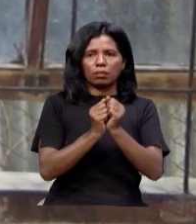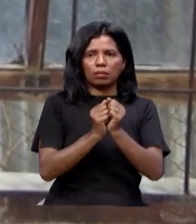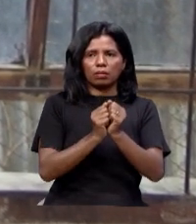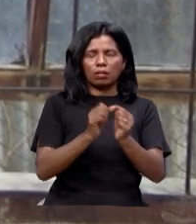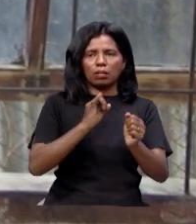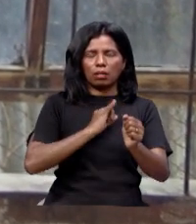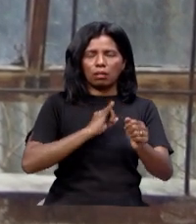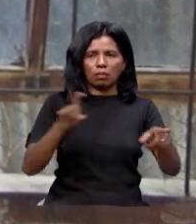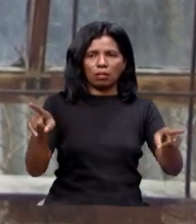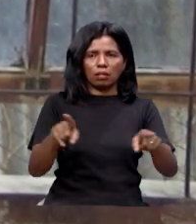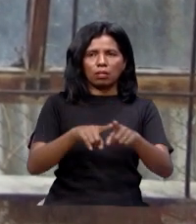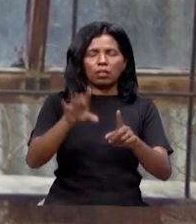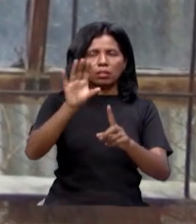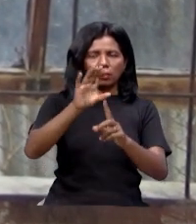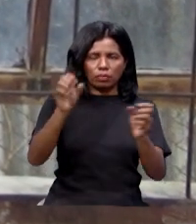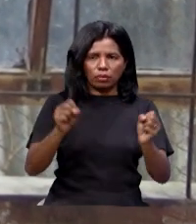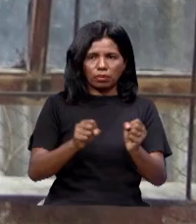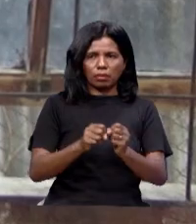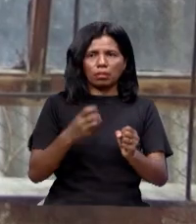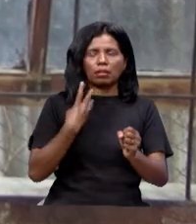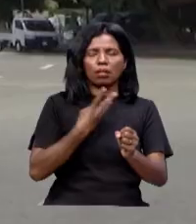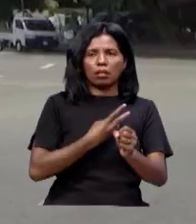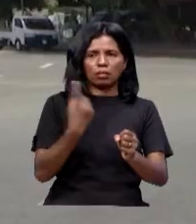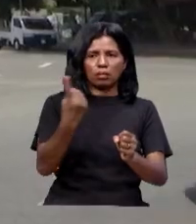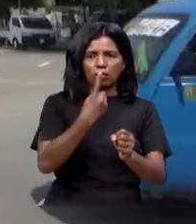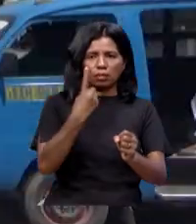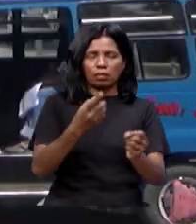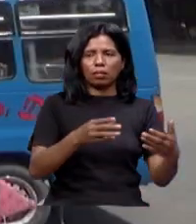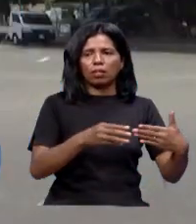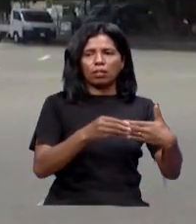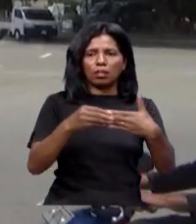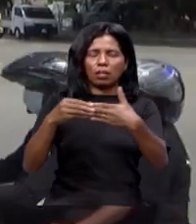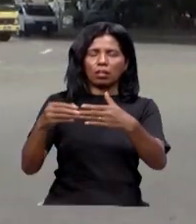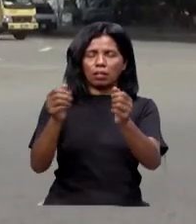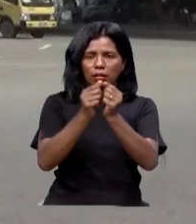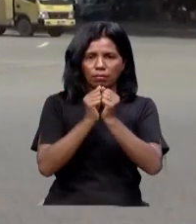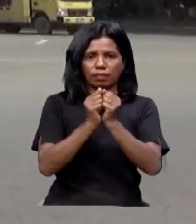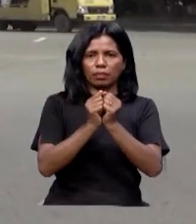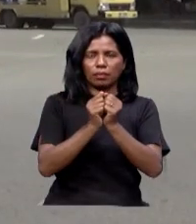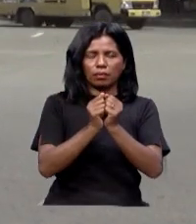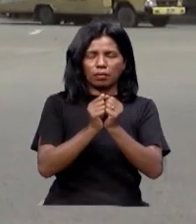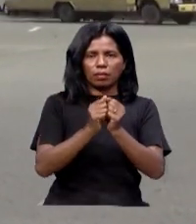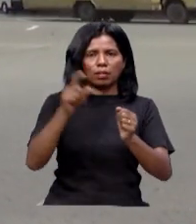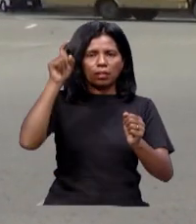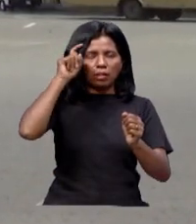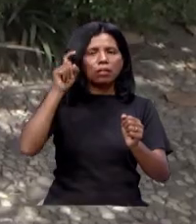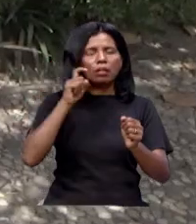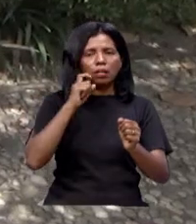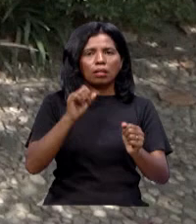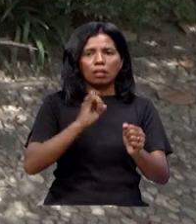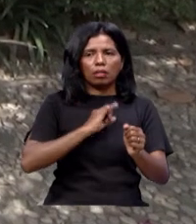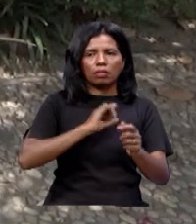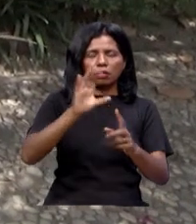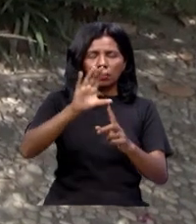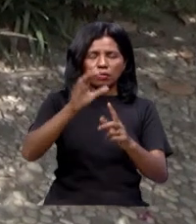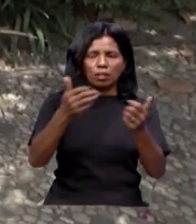da ansa chefchuku enta ha sempre organiza ha hamutu ko mbot sanana ha ha ni se ferde